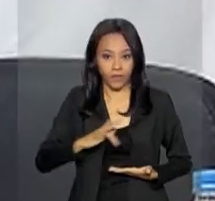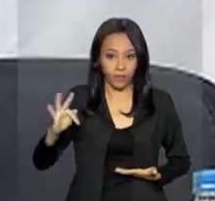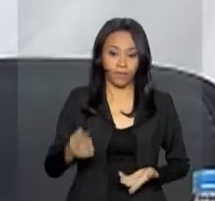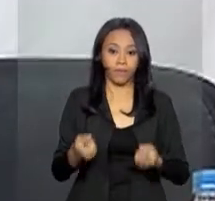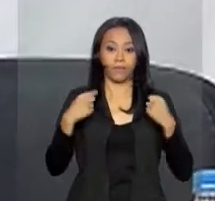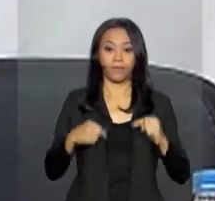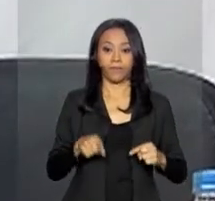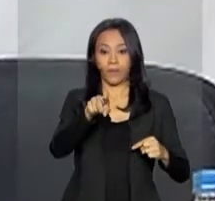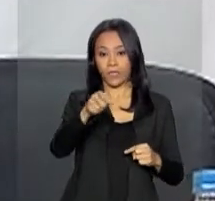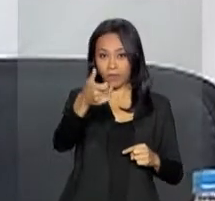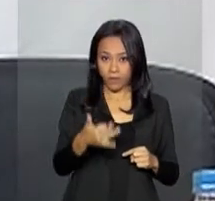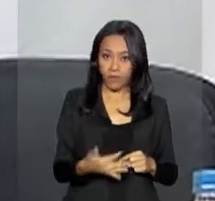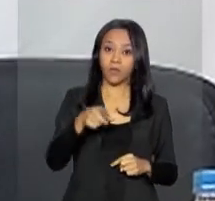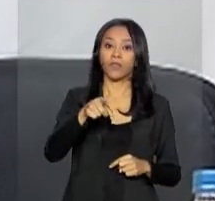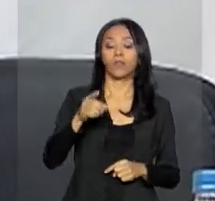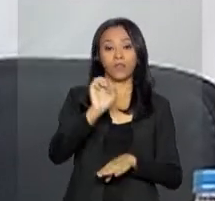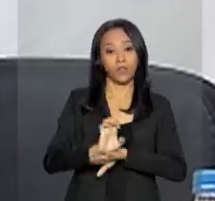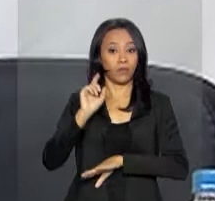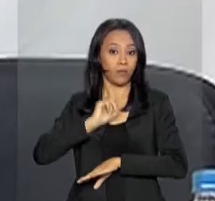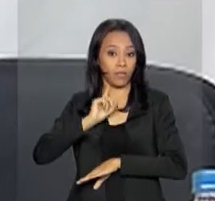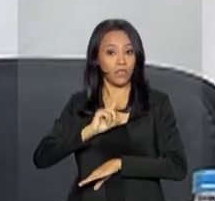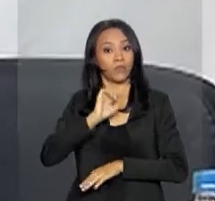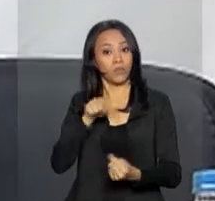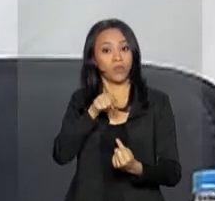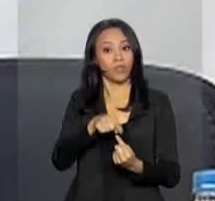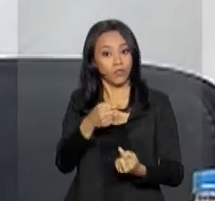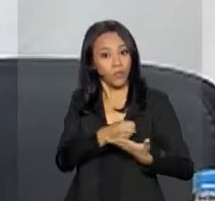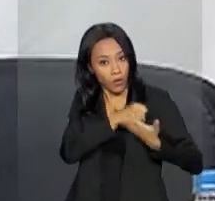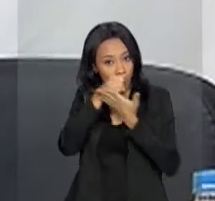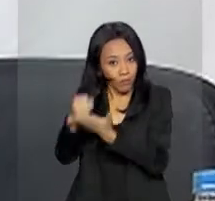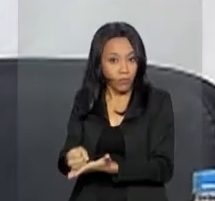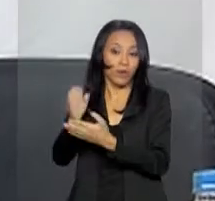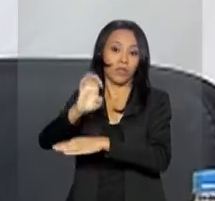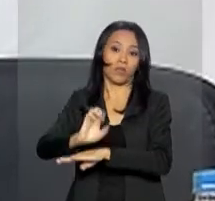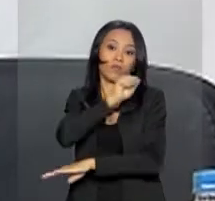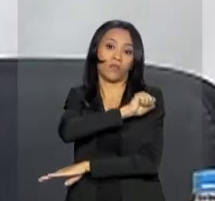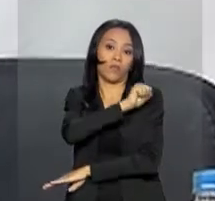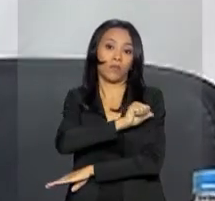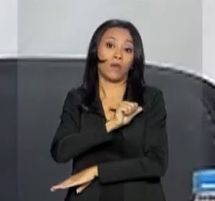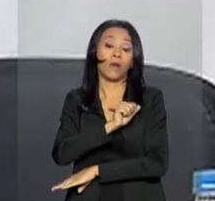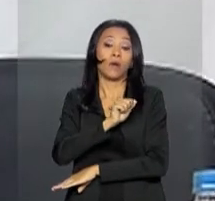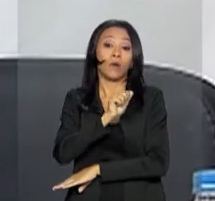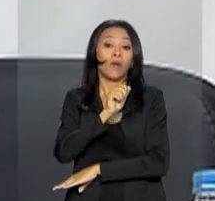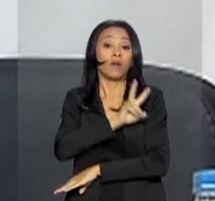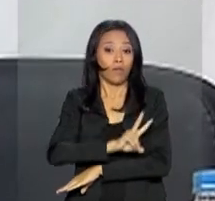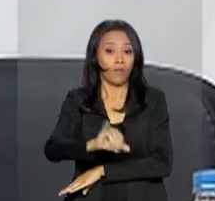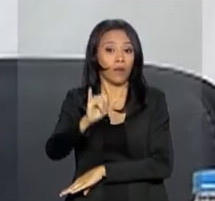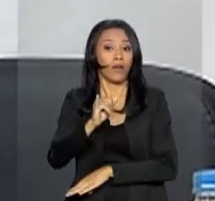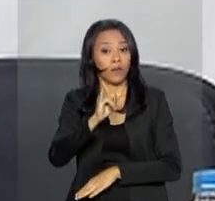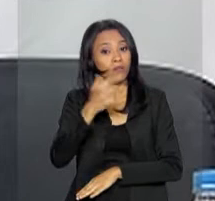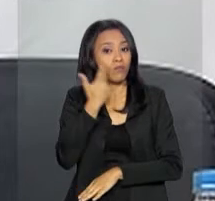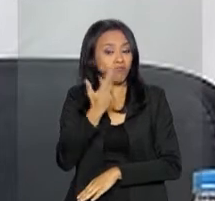com o intuito de colaborar com o Rio de Janeiro, ele vai manter a sua